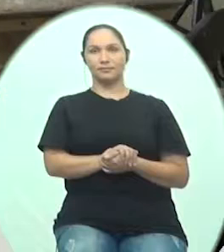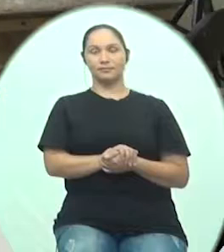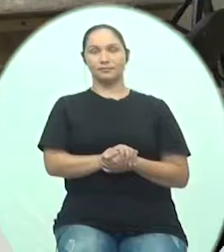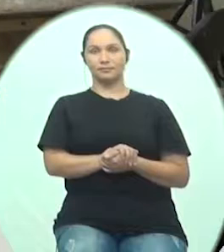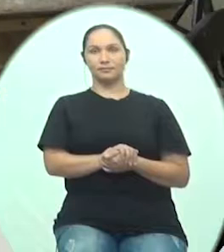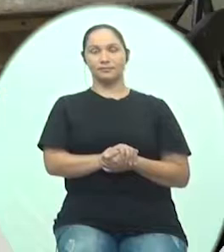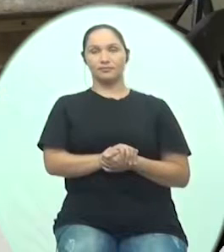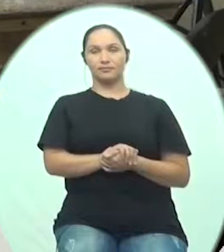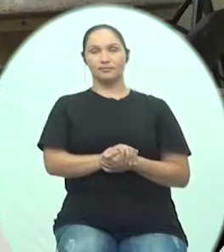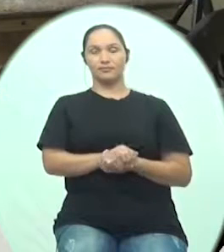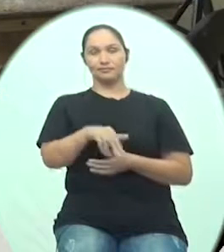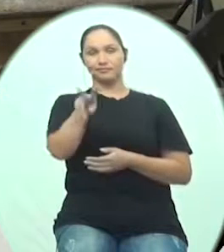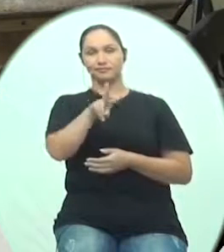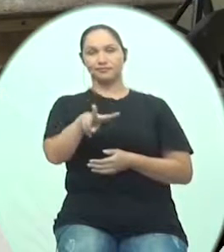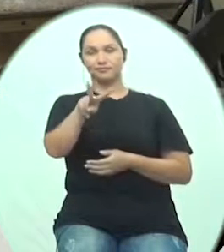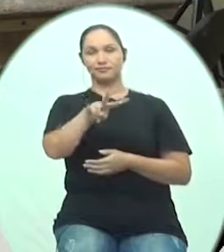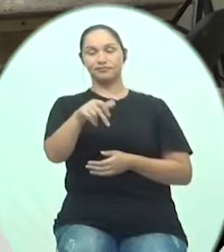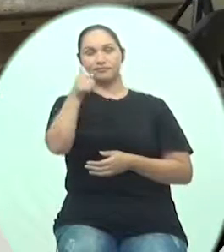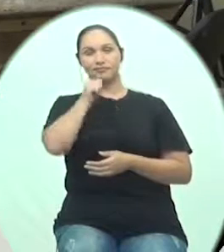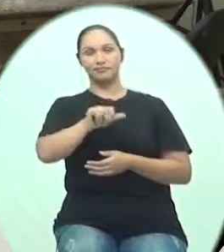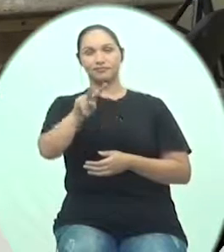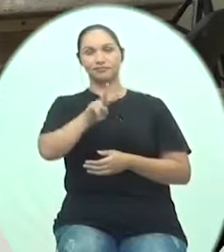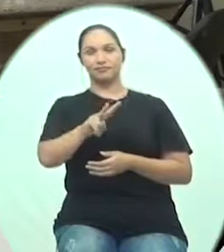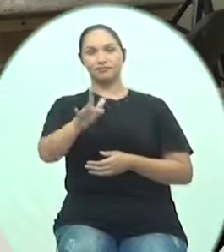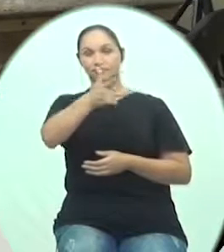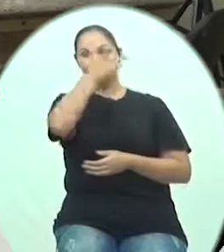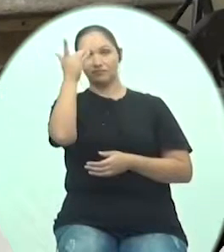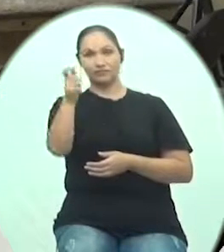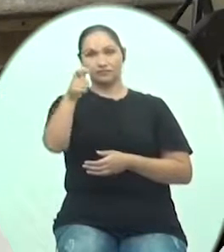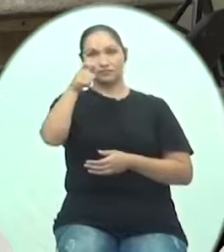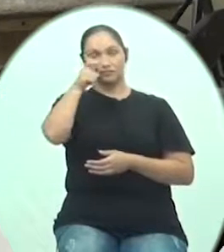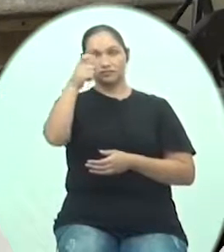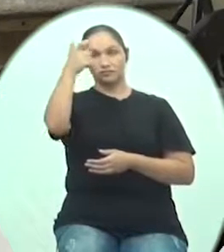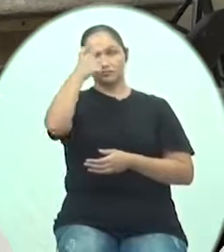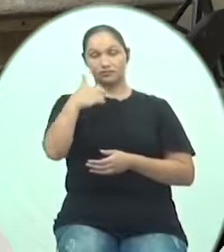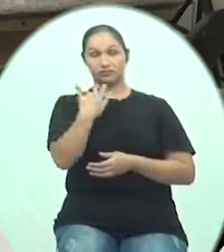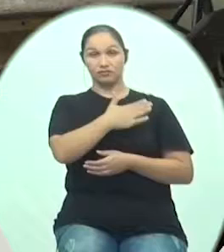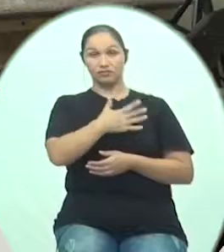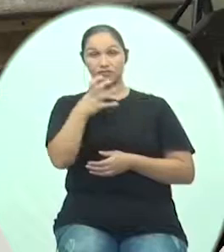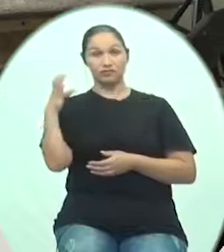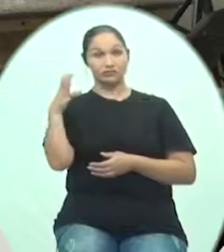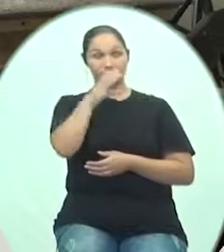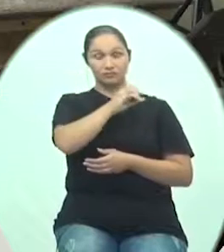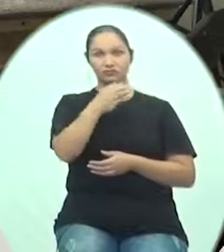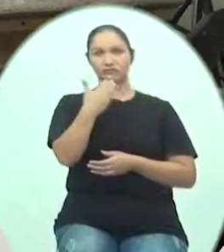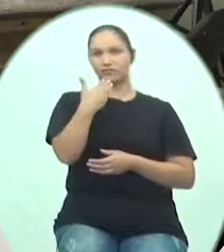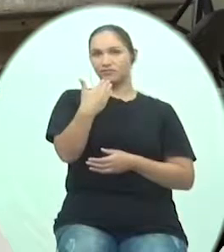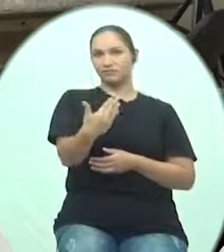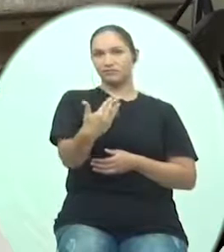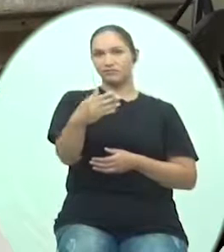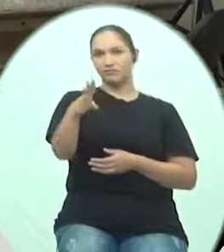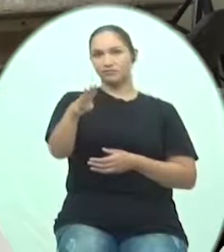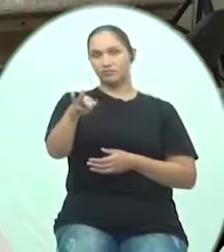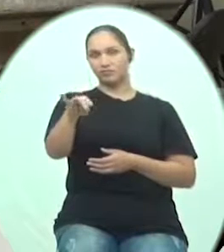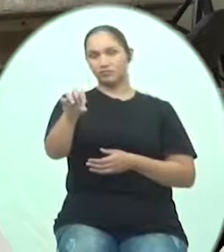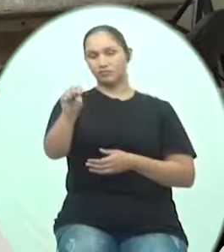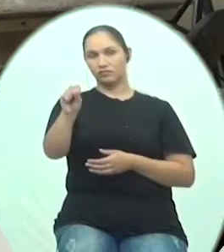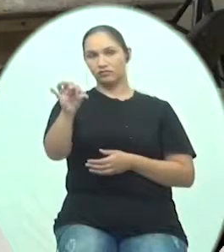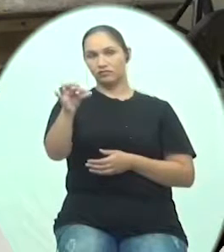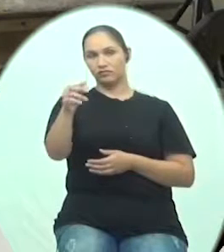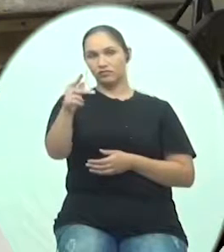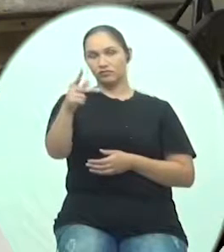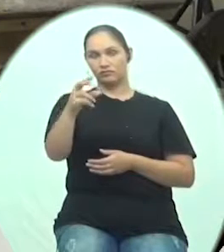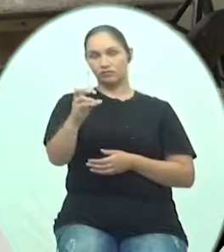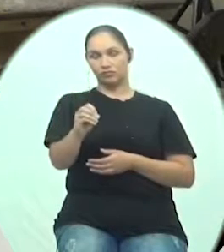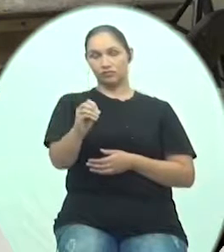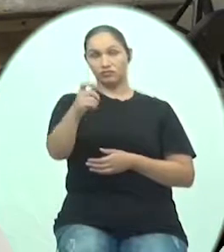minutos vereadores e vereadoras quem nos assiste vou procurar Seme ser breve peço autorização ao bispo Dom Jacinto e